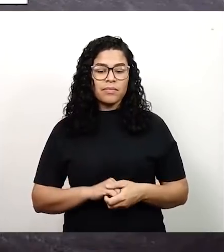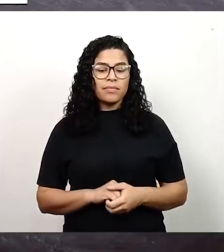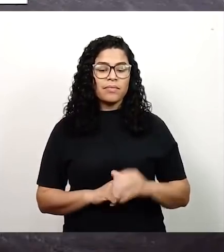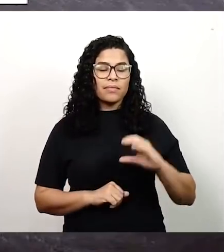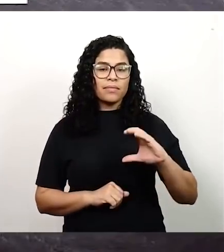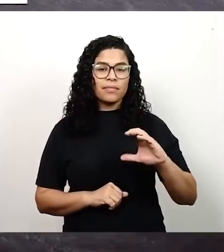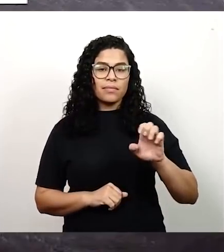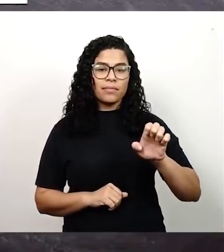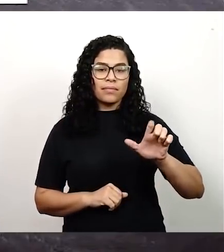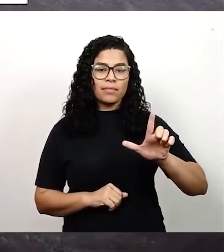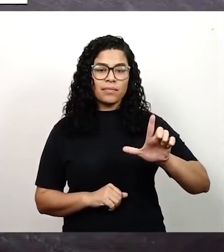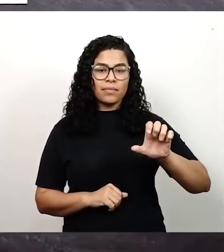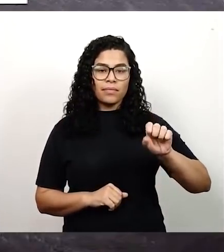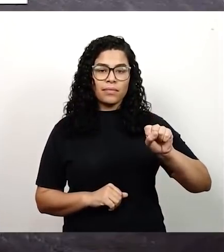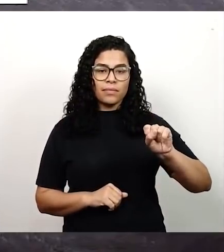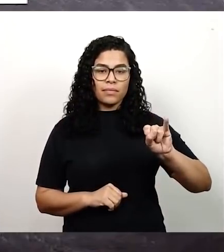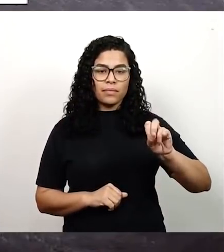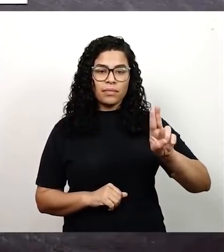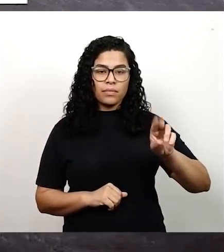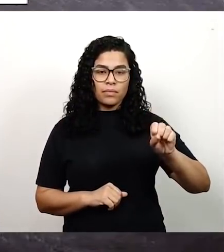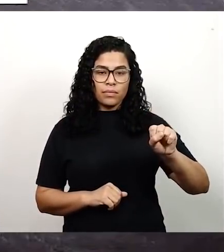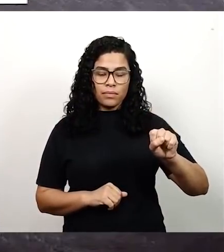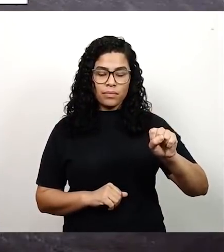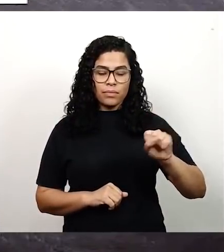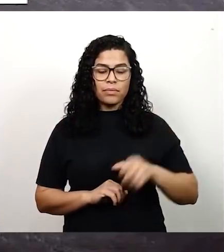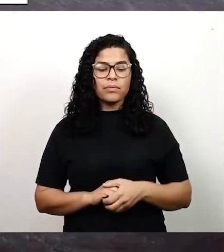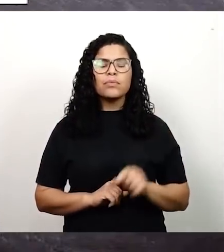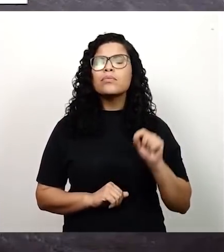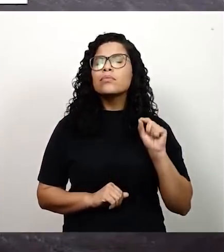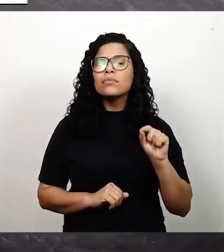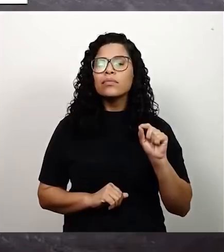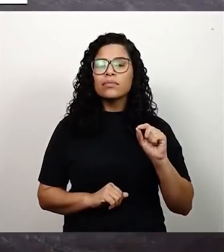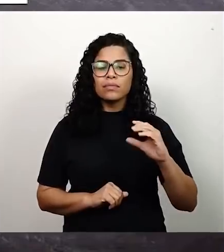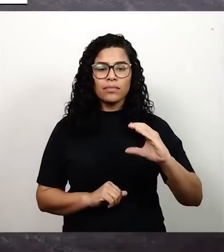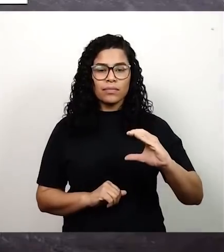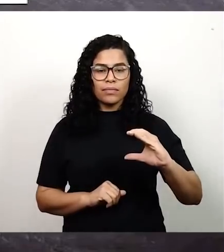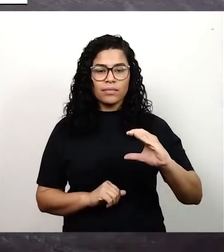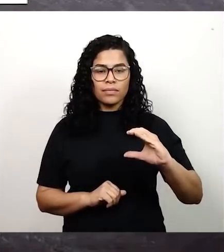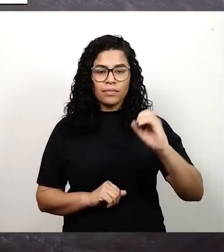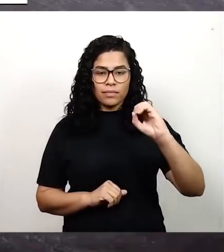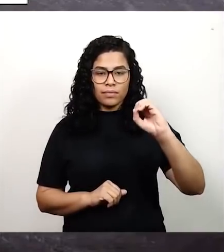aqui relacionado a Celsius. Isso daqui,